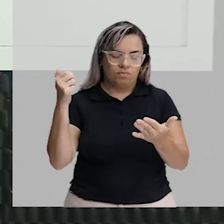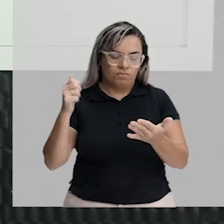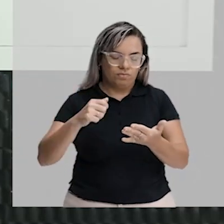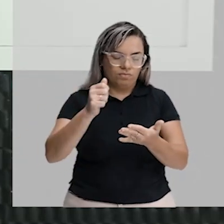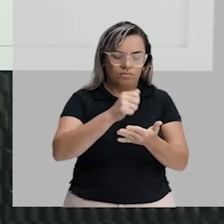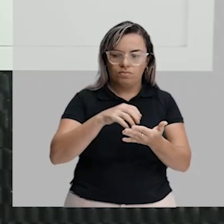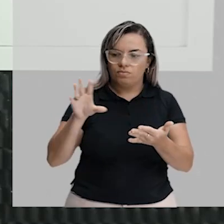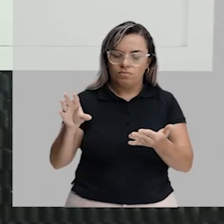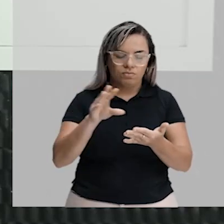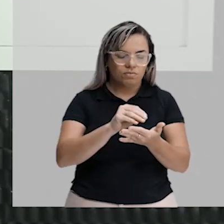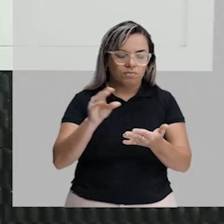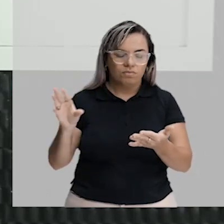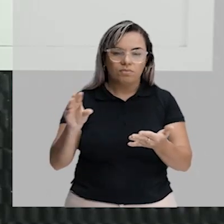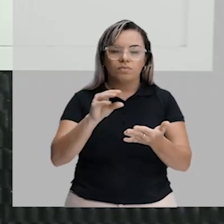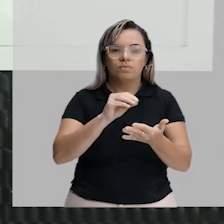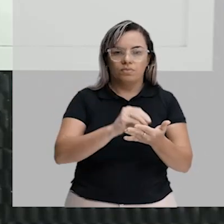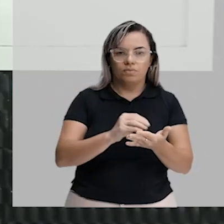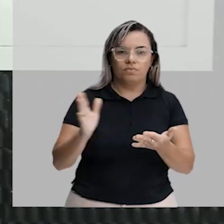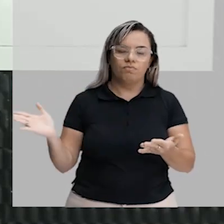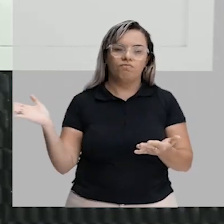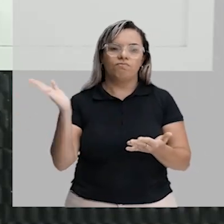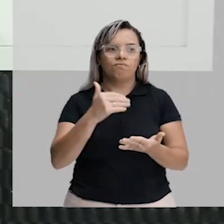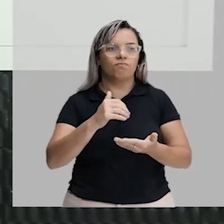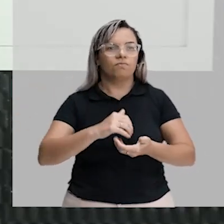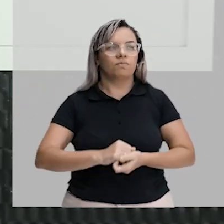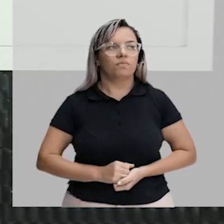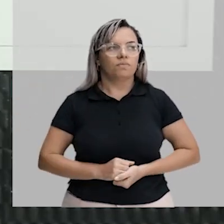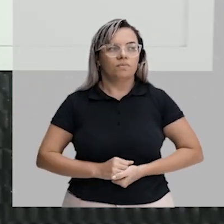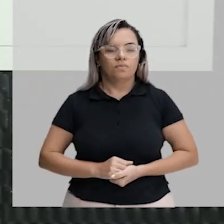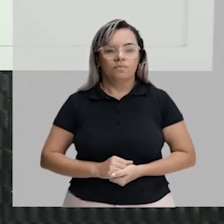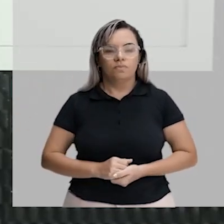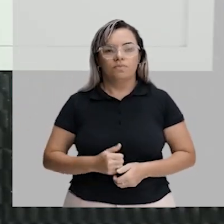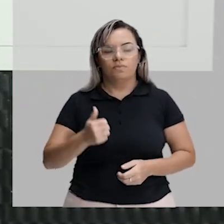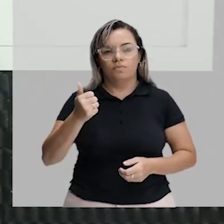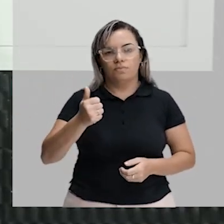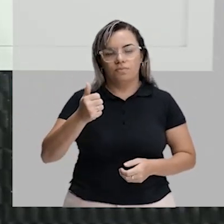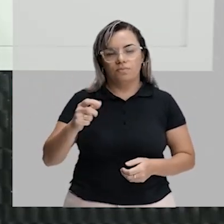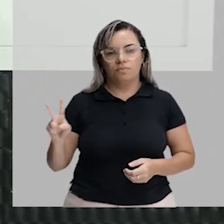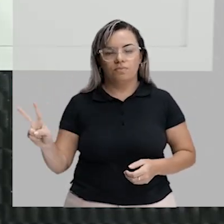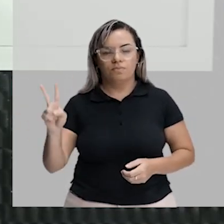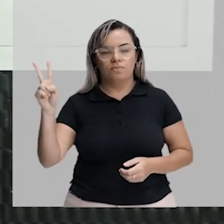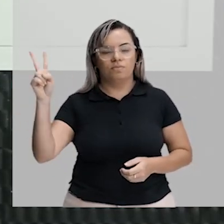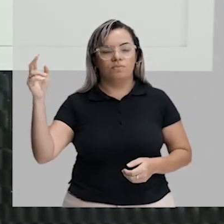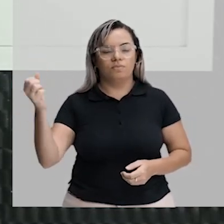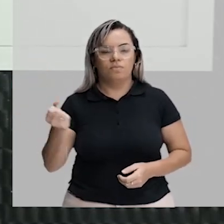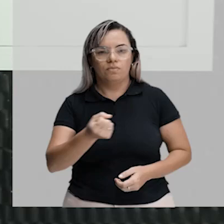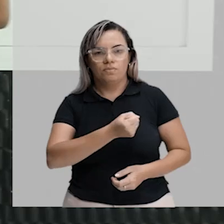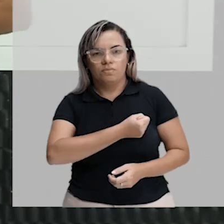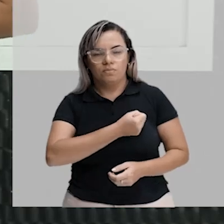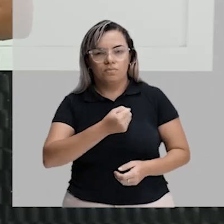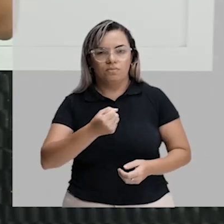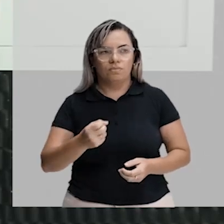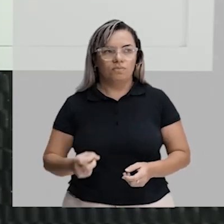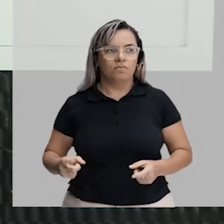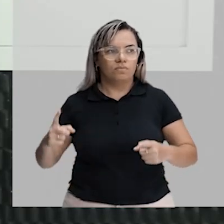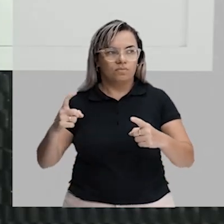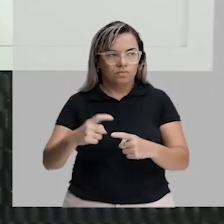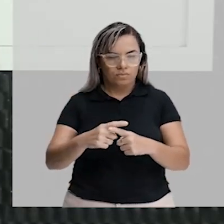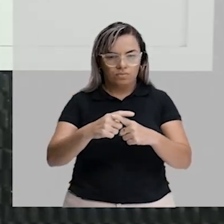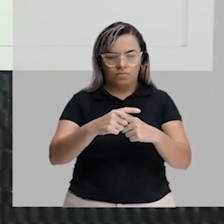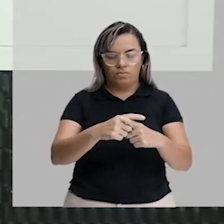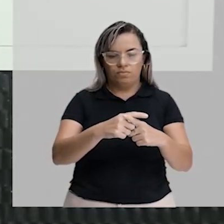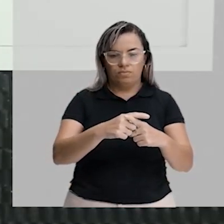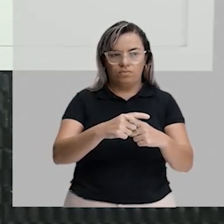faça as anotações, e vem comigo. Olha só, turma, primeiro, valor numérico, o que nós chamamos de valor numérico?